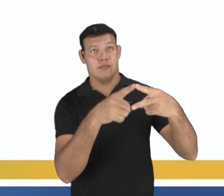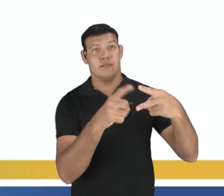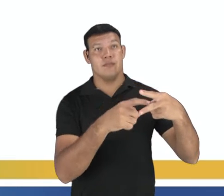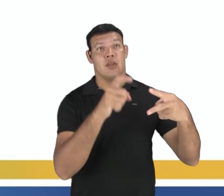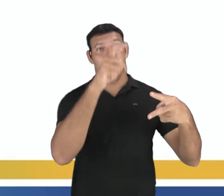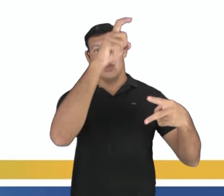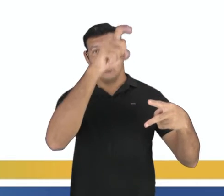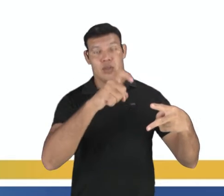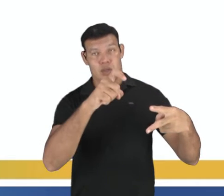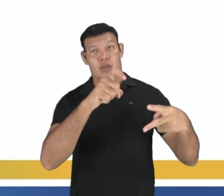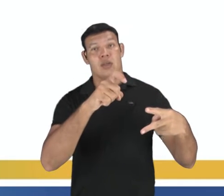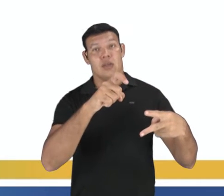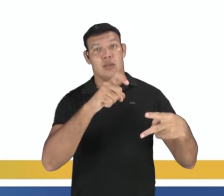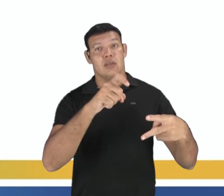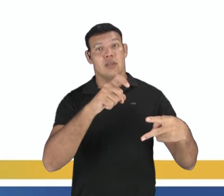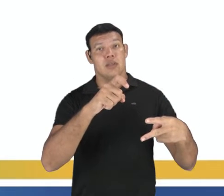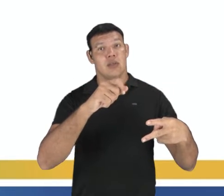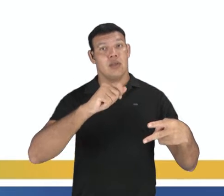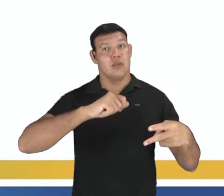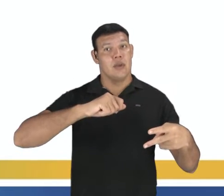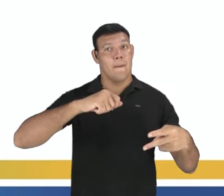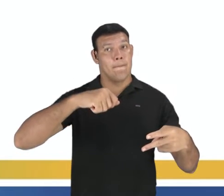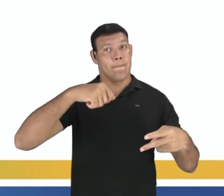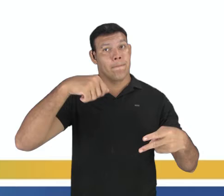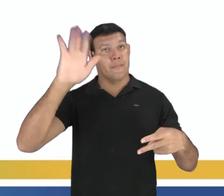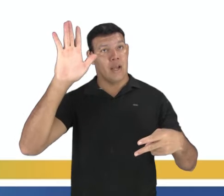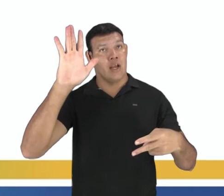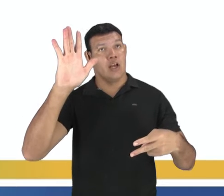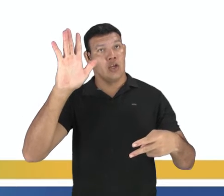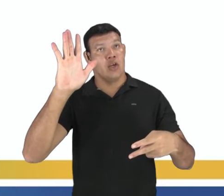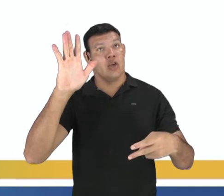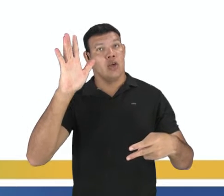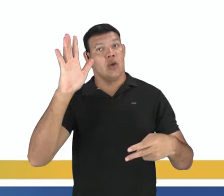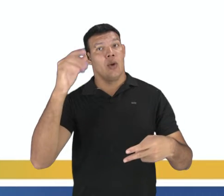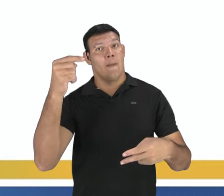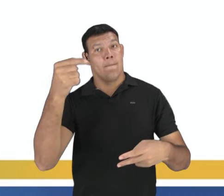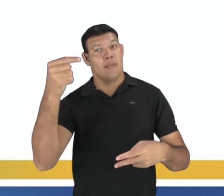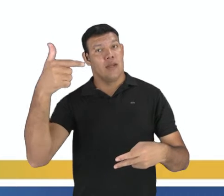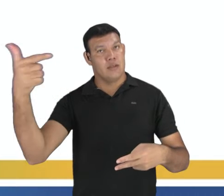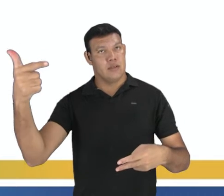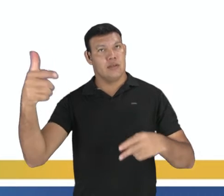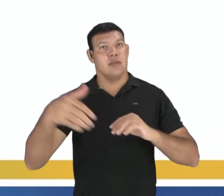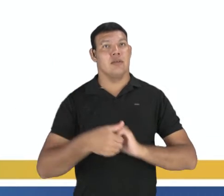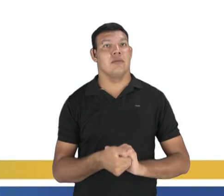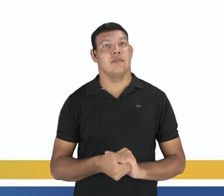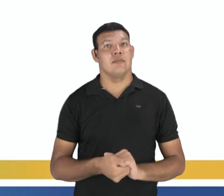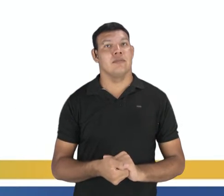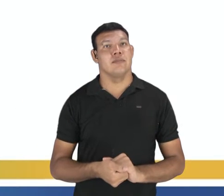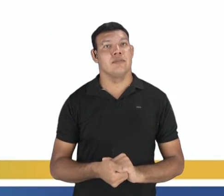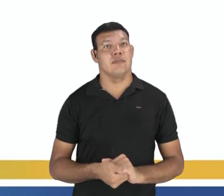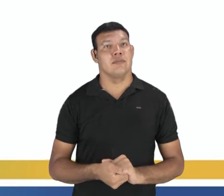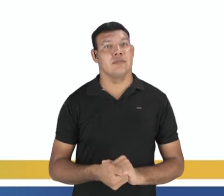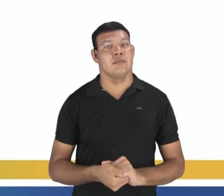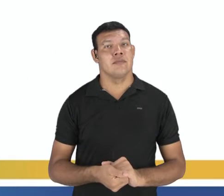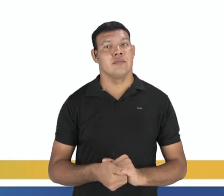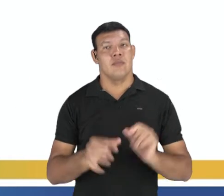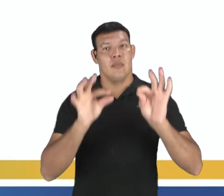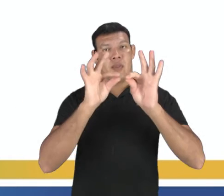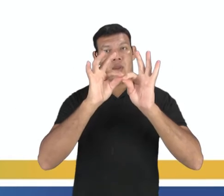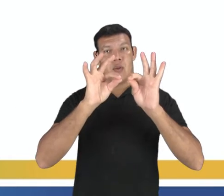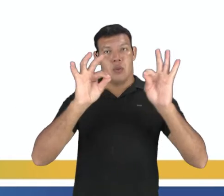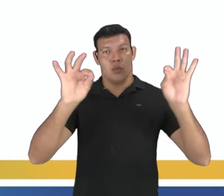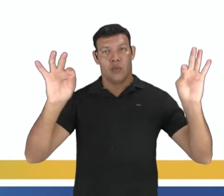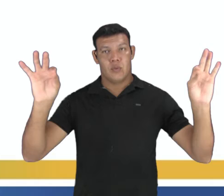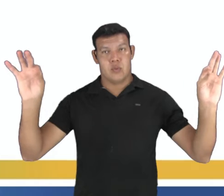que x é maior que menos 2, e aí, pela solução 1, que foi a condição de existência, nós vamos ter a seguinte